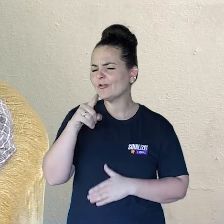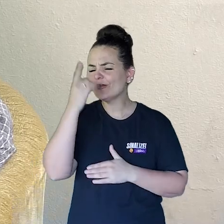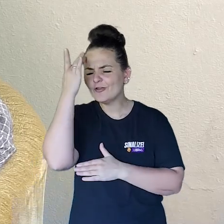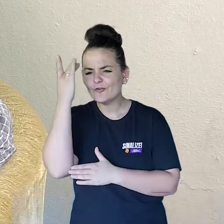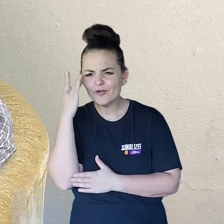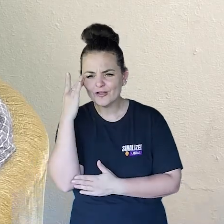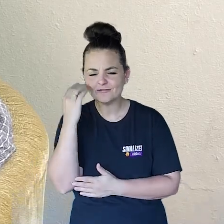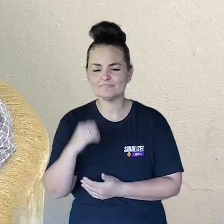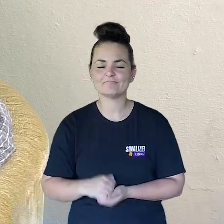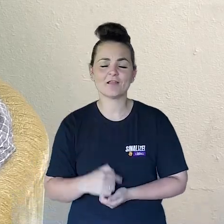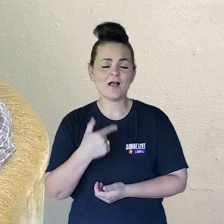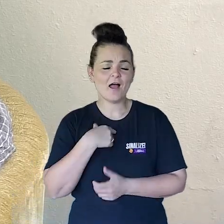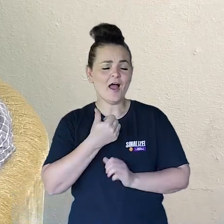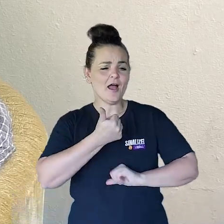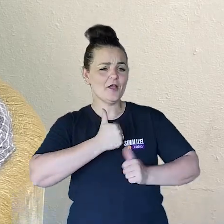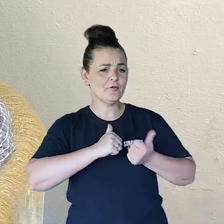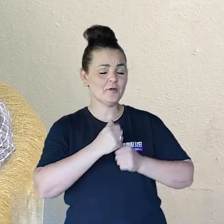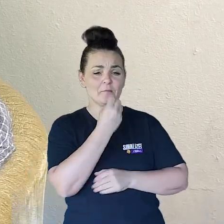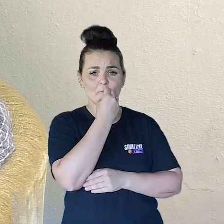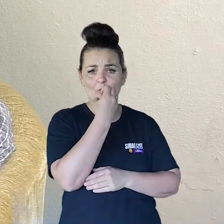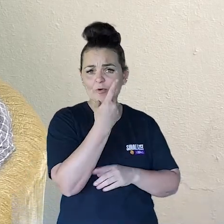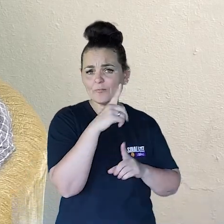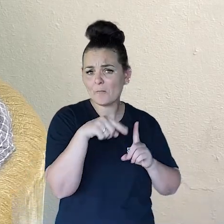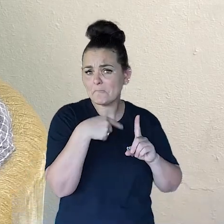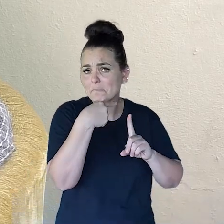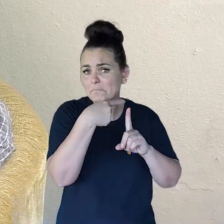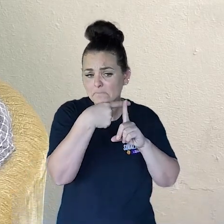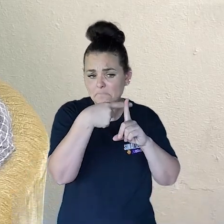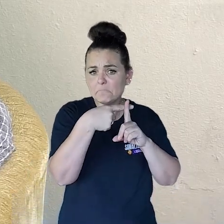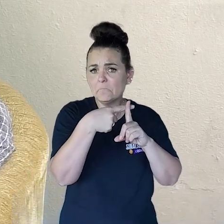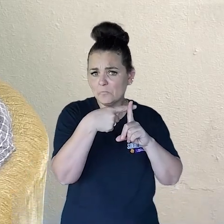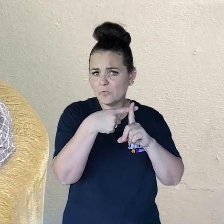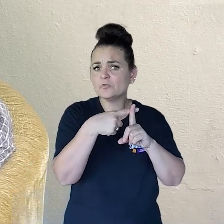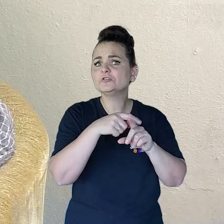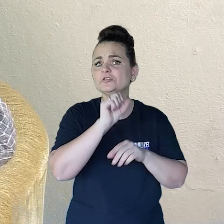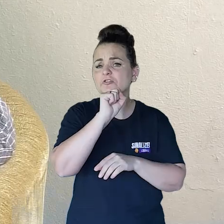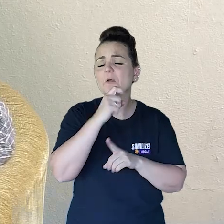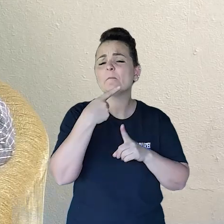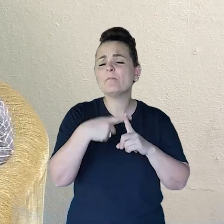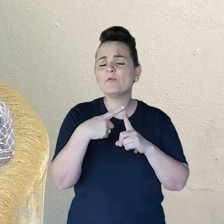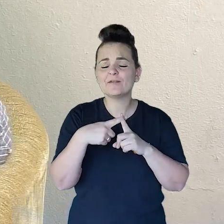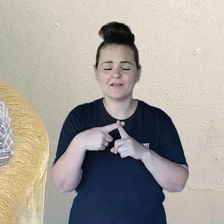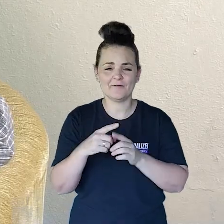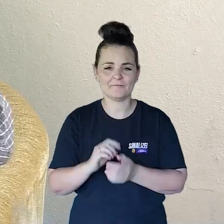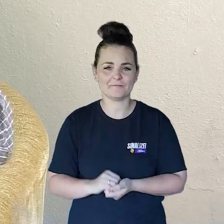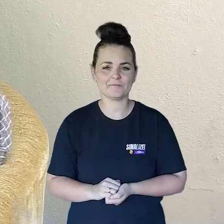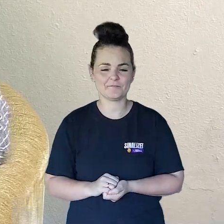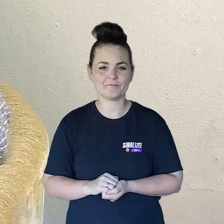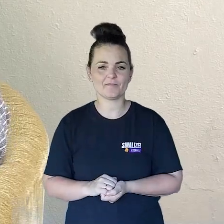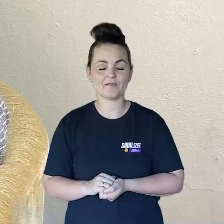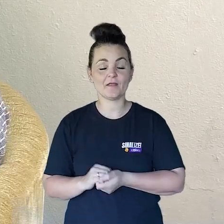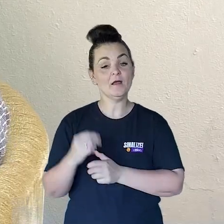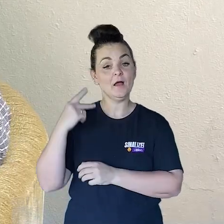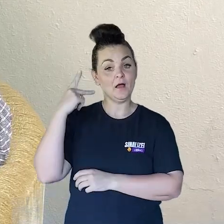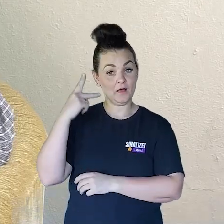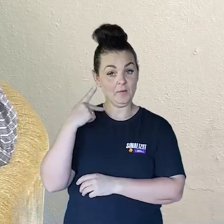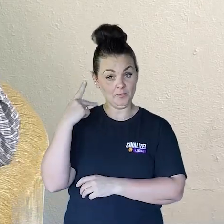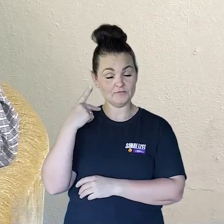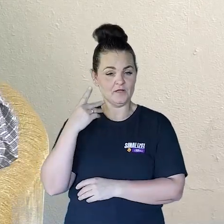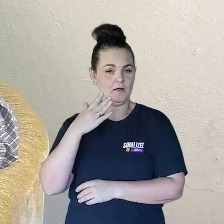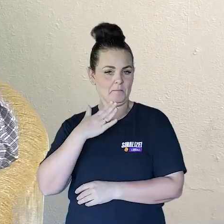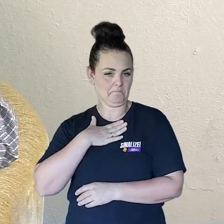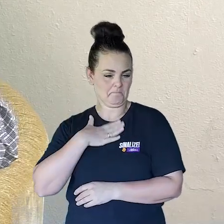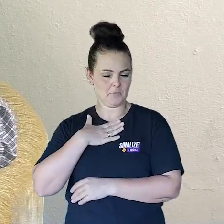isso como positivo, né? Eu acredito que a política não existe, no meu conceito,